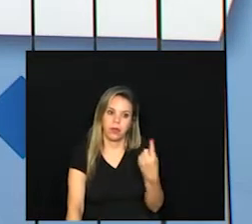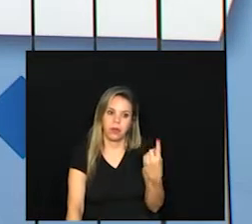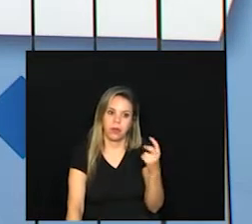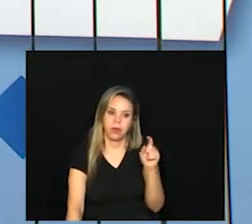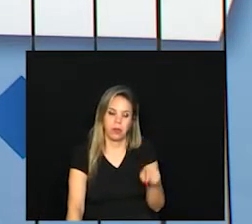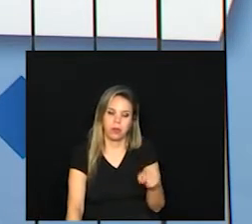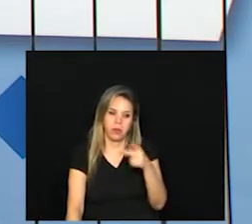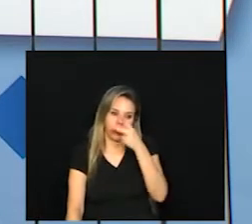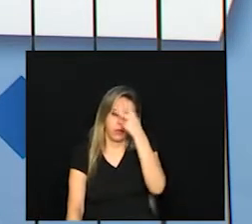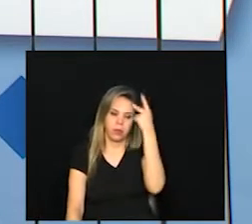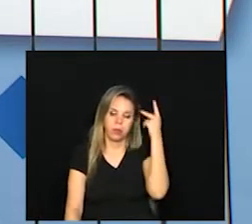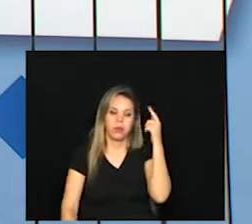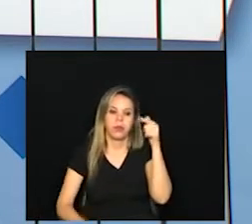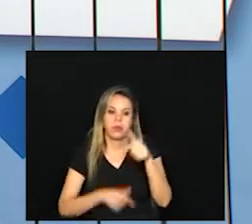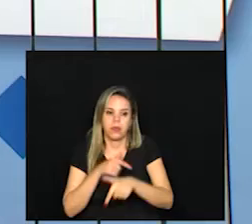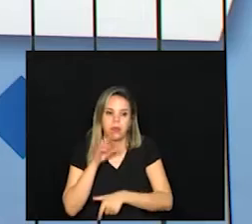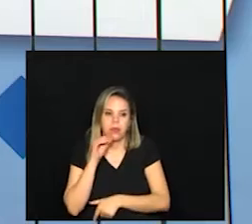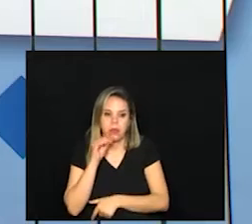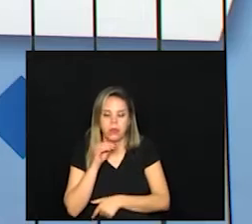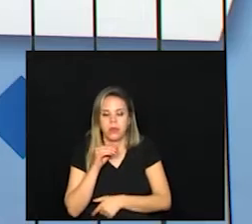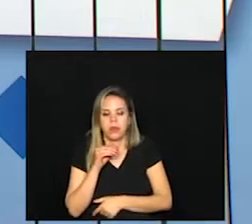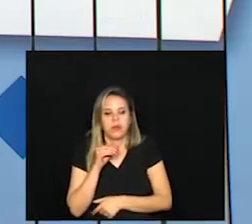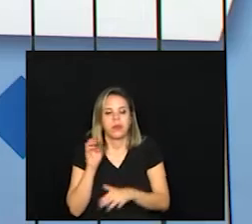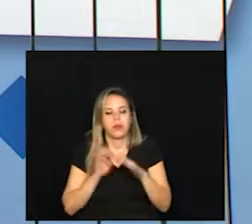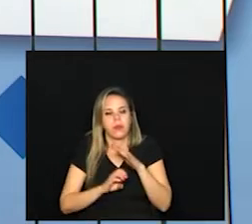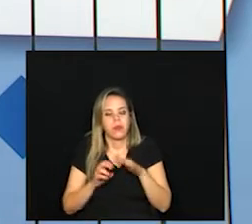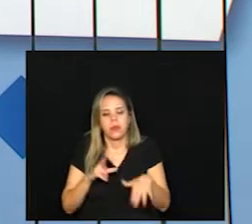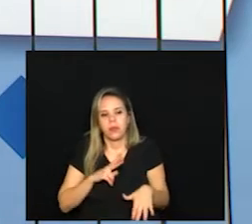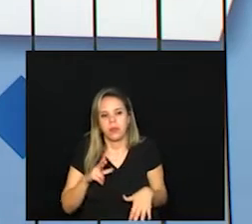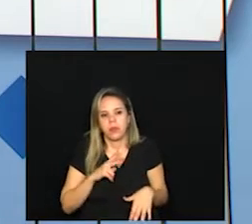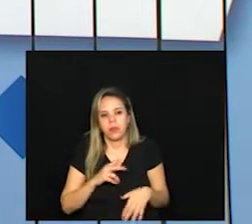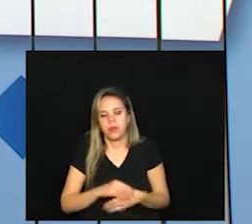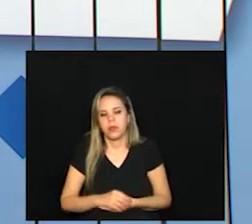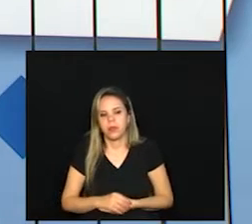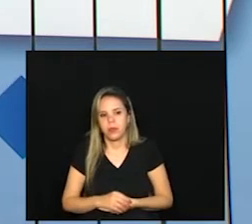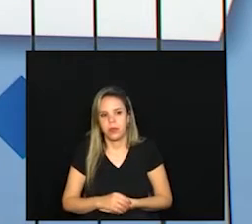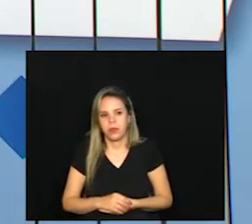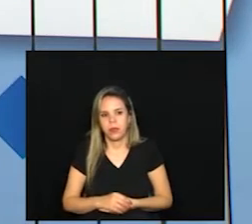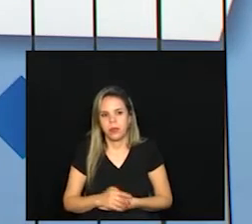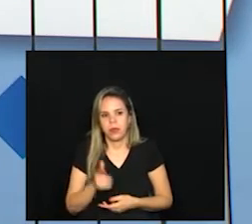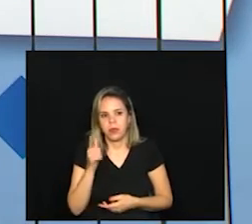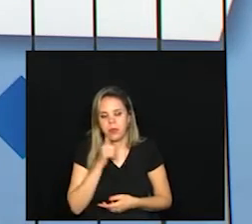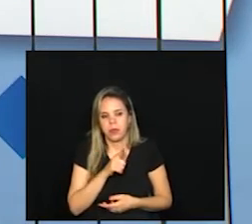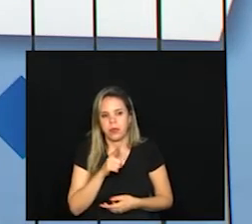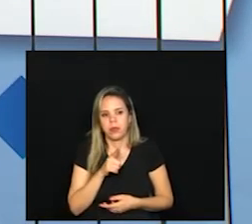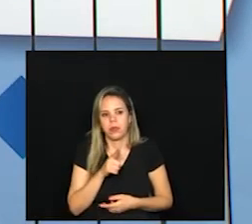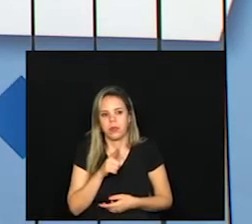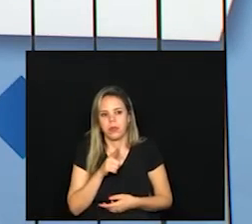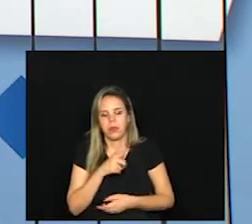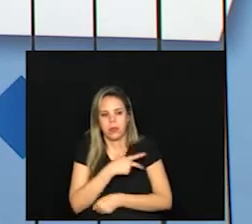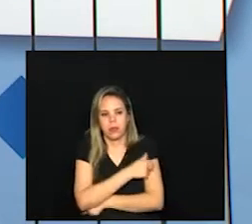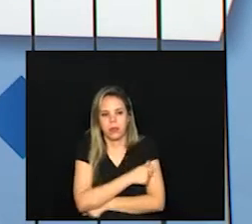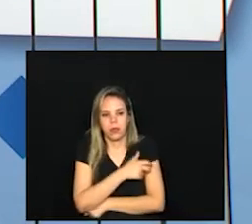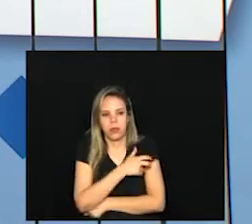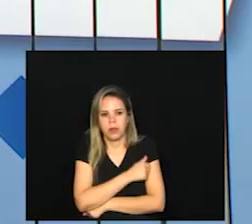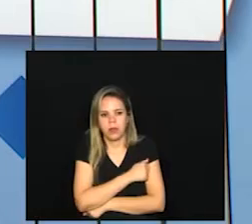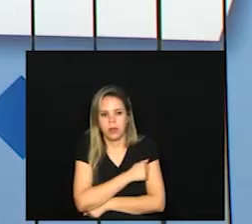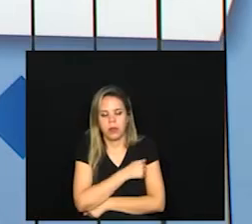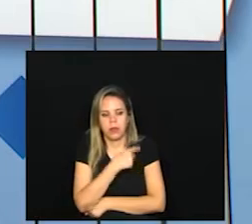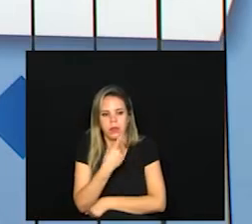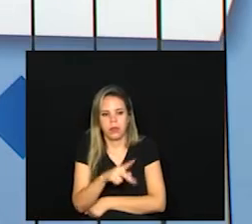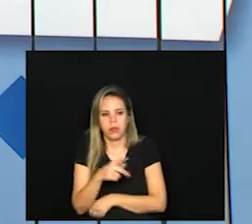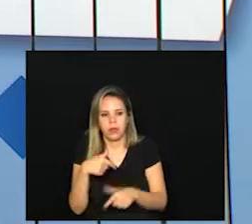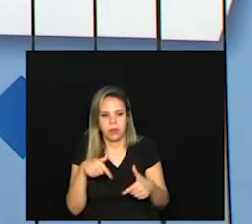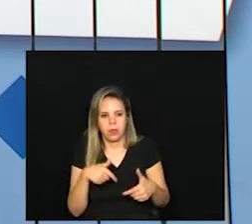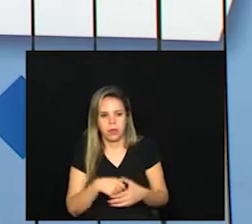mil pessoas, trabalhadores de empresas particulares, que serão aí vacinados em seu local